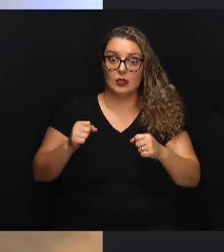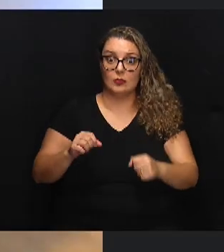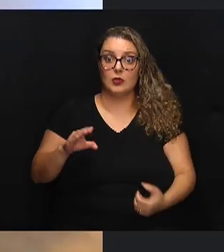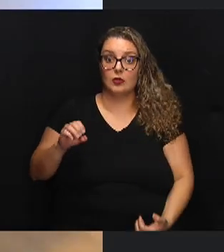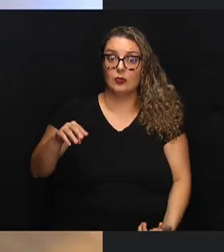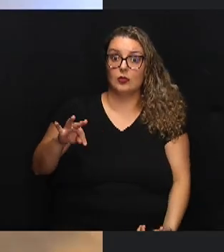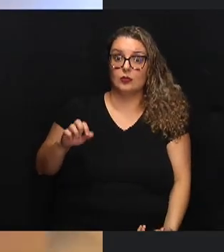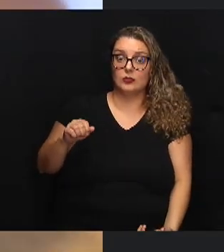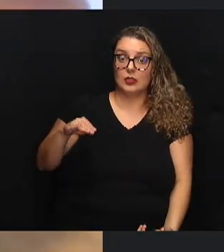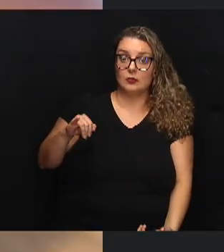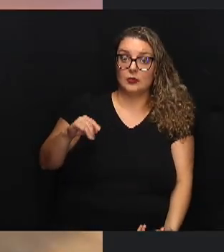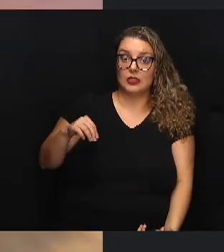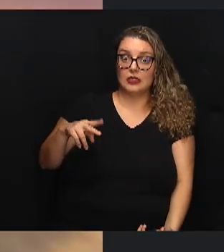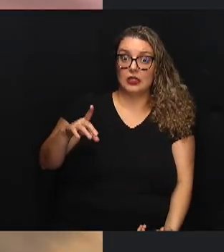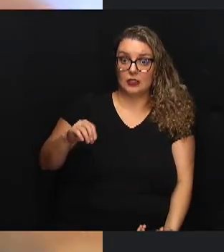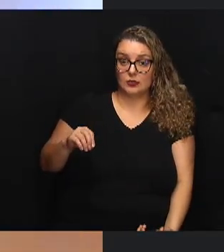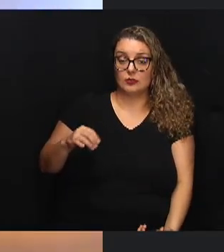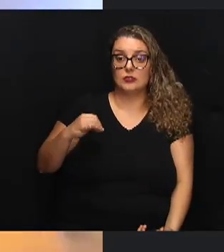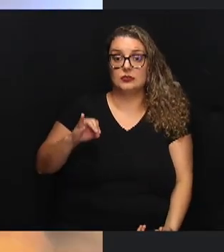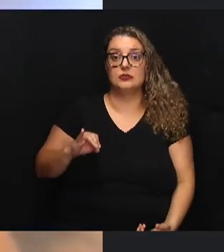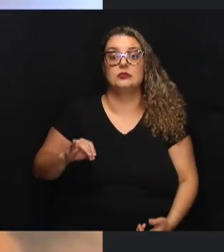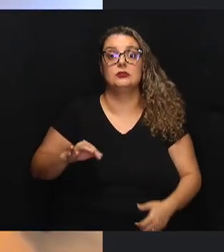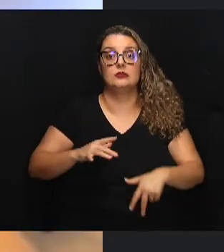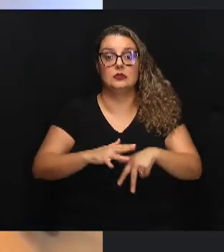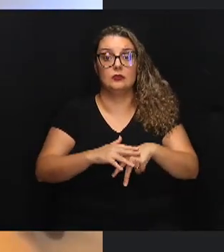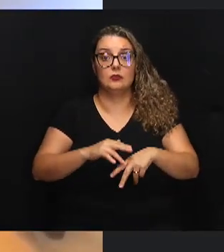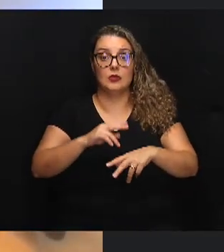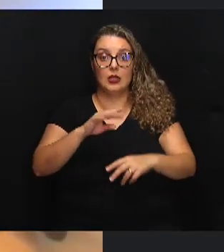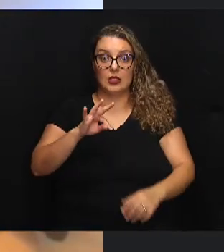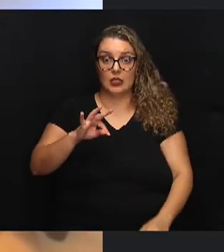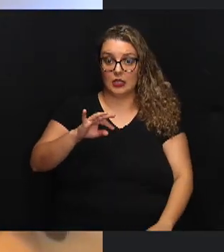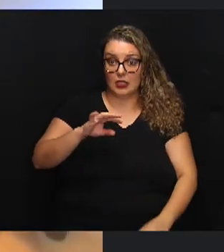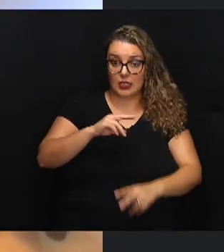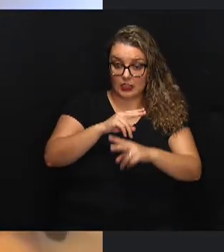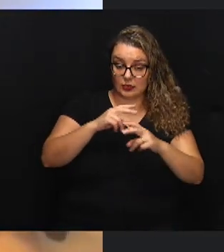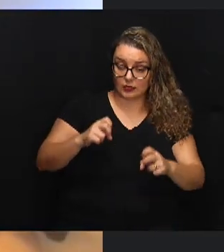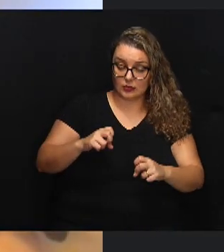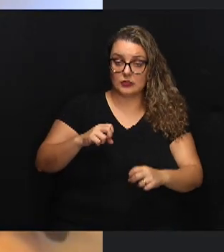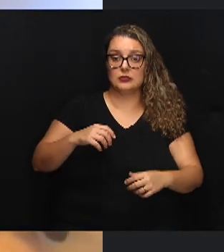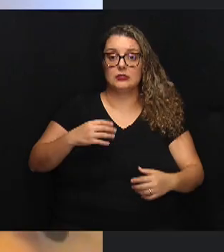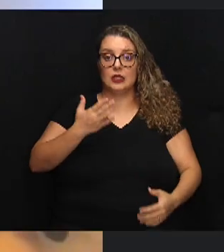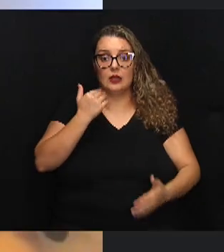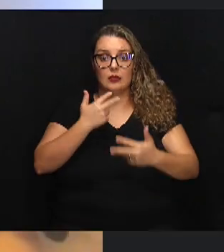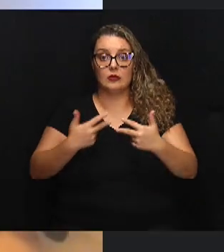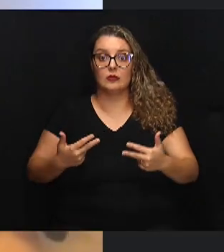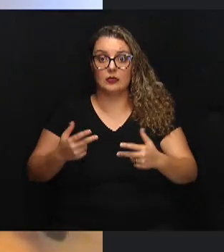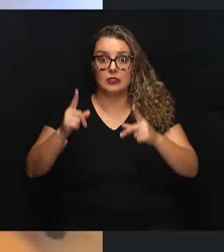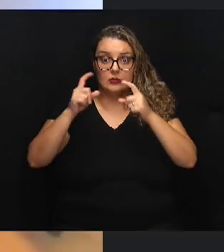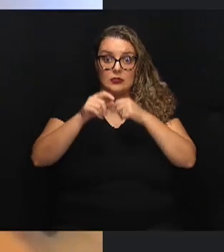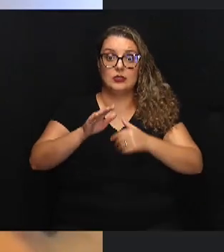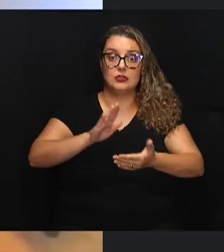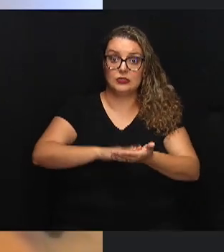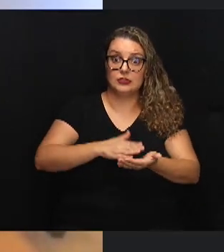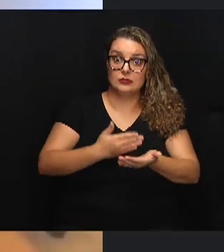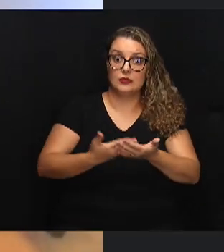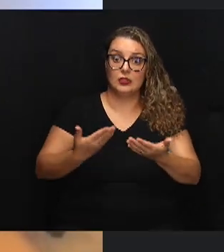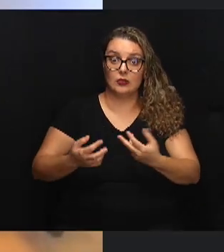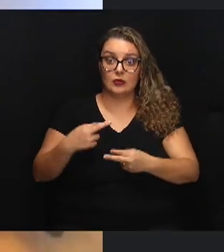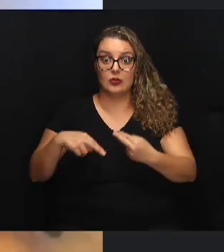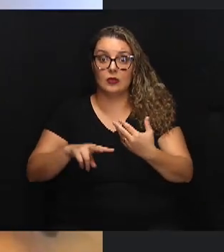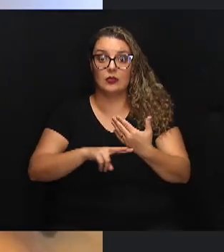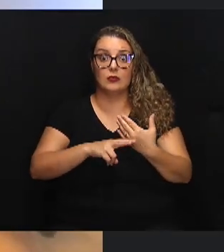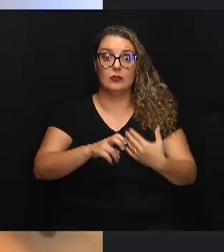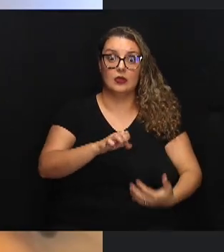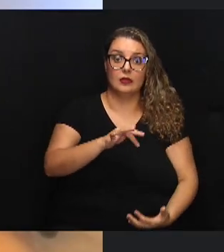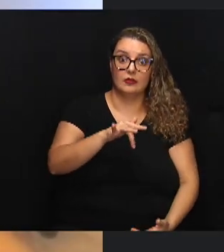contaminado, né? Porque se o paciente tiver uma intoxicação alimentar, a gente vai ter mais dificuldade de interpretar isso em relação ao efeito